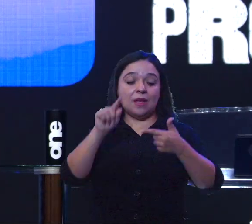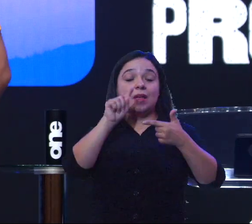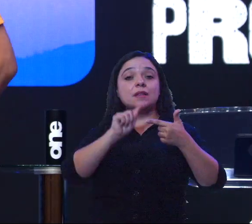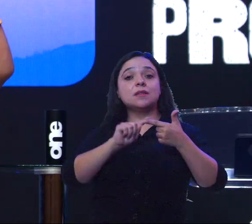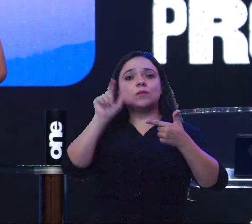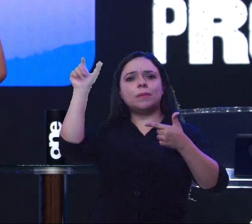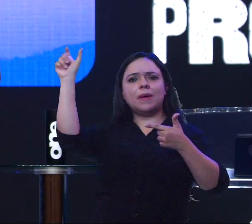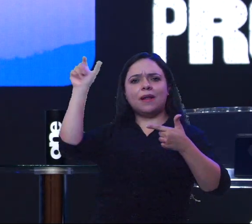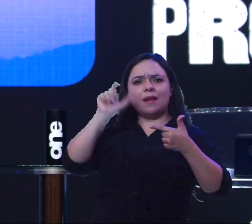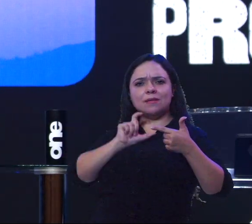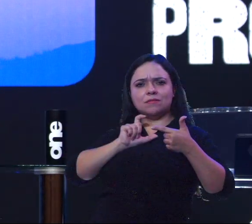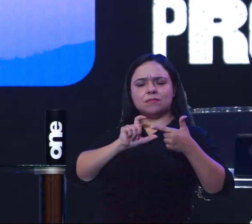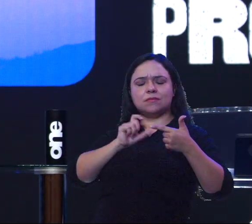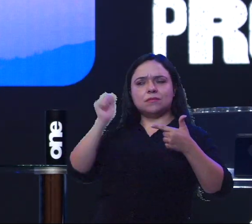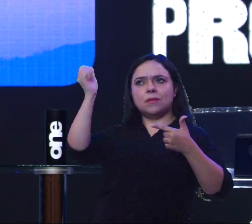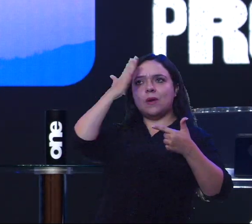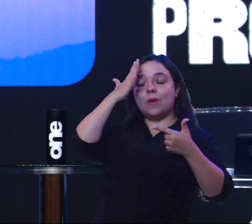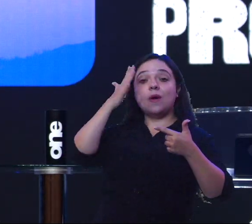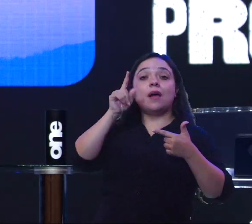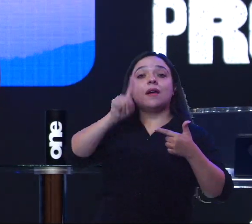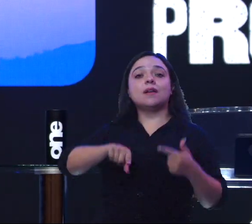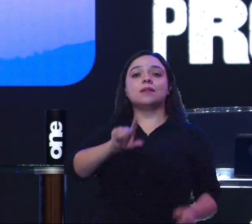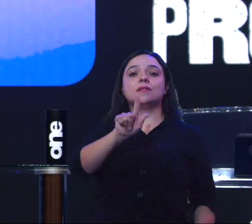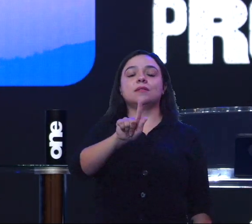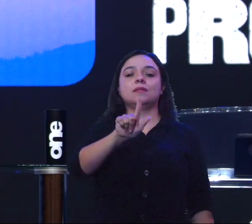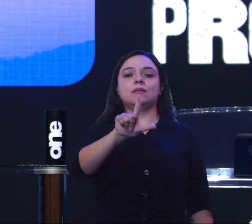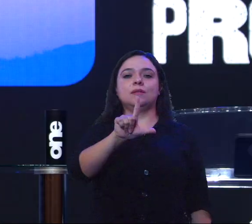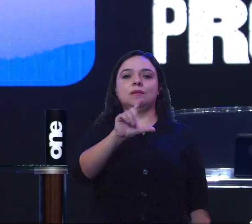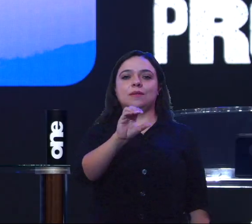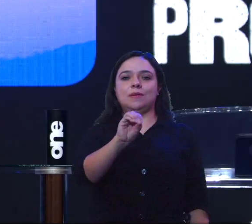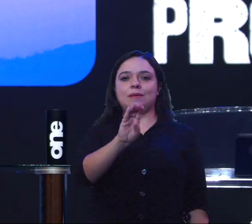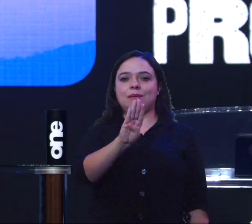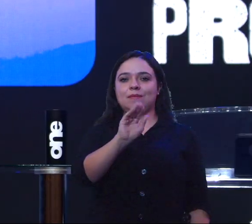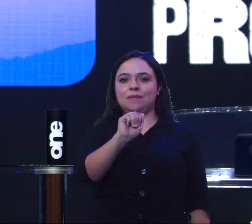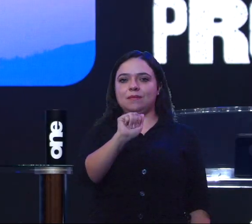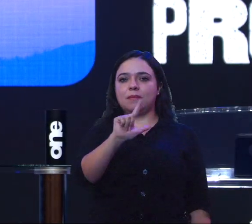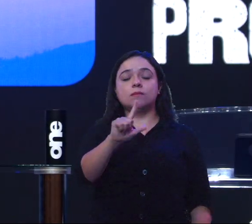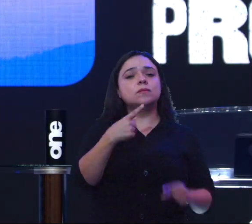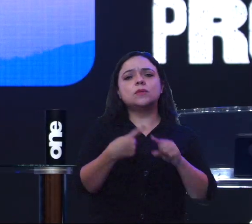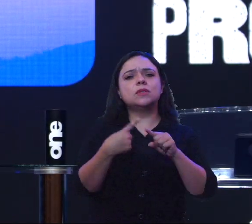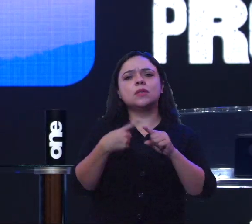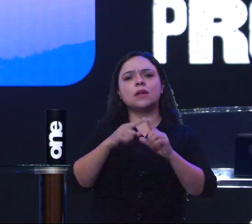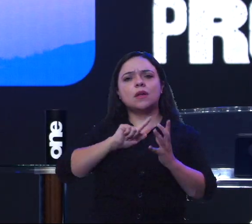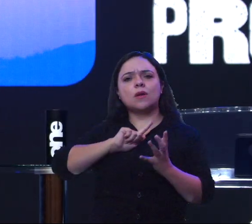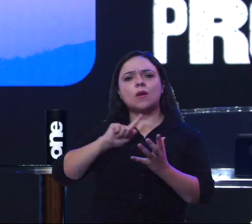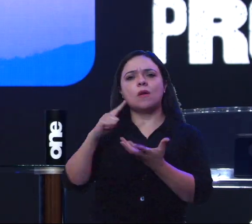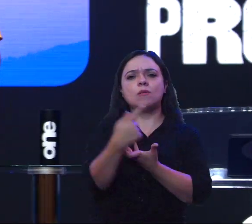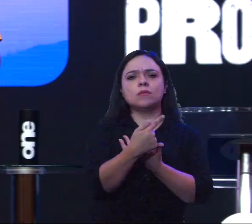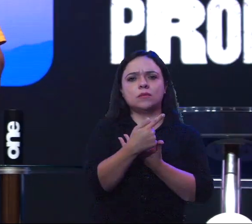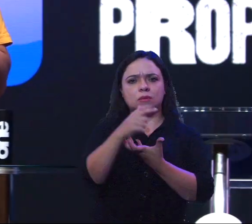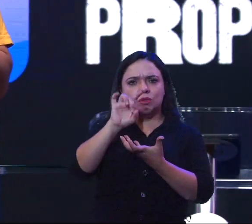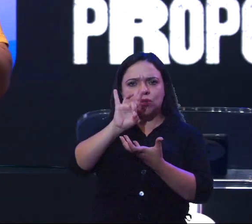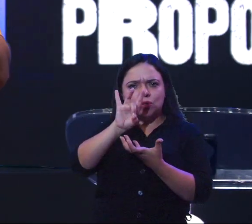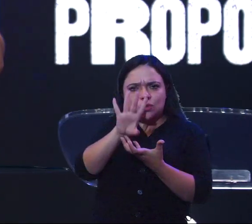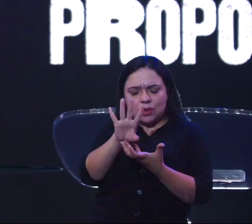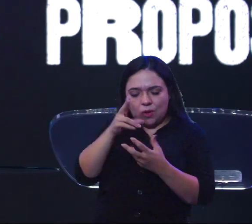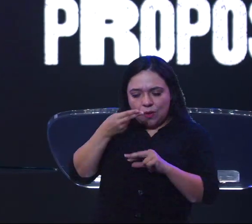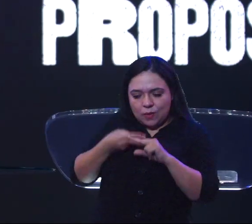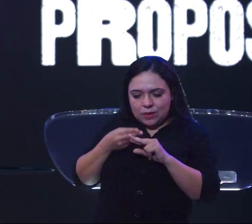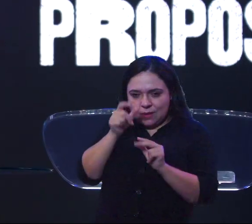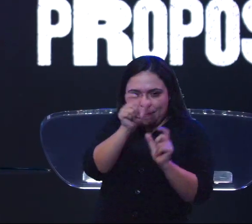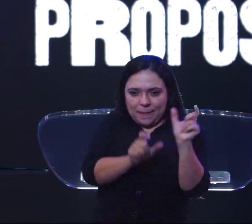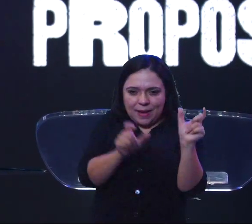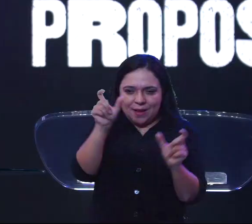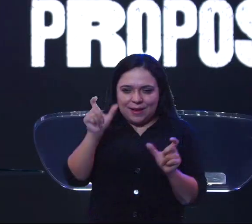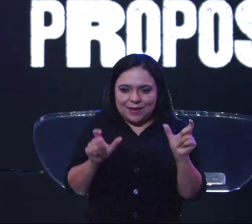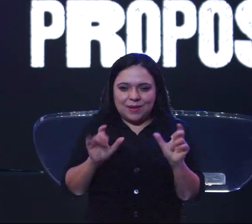Global por quê, pastor? Não só porque a igreja está crescendo. Global porque Deus não vai usar simplesmente grandes